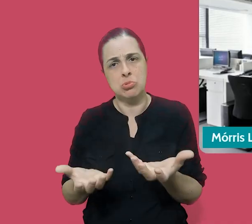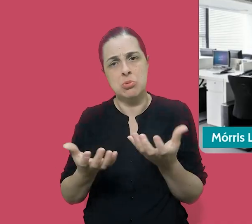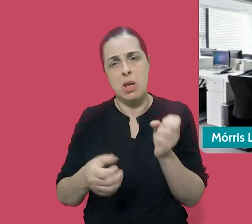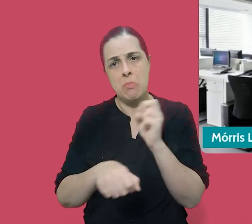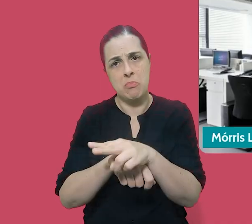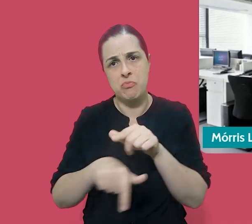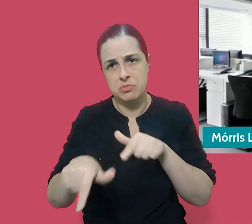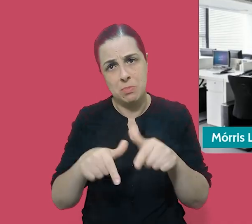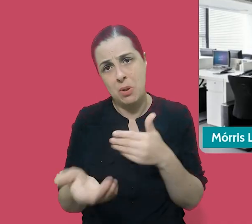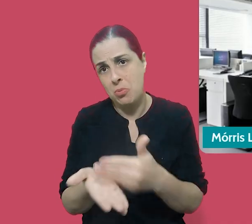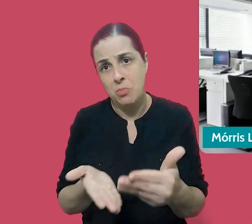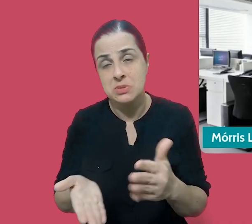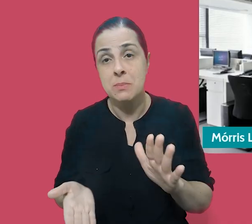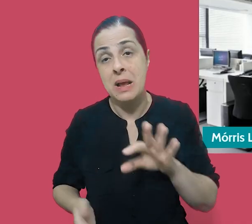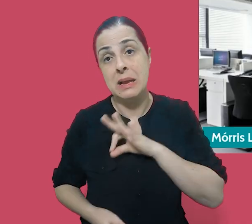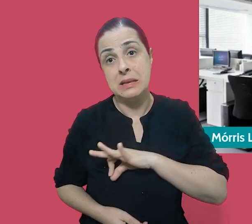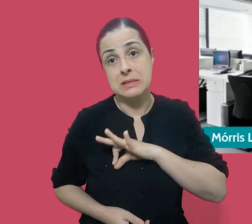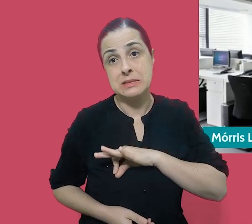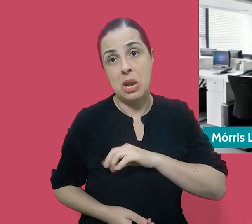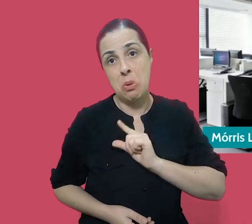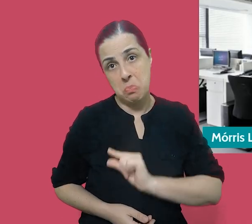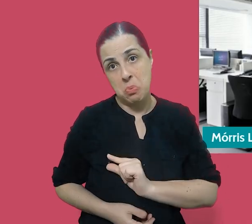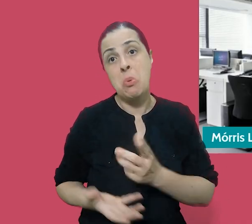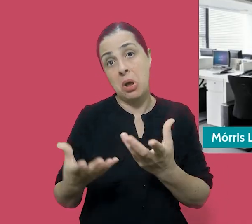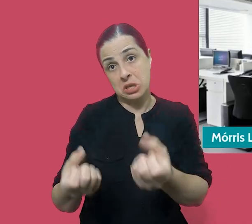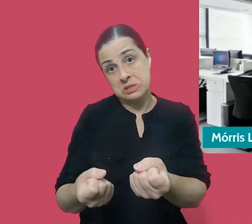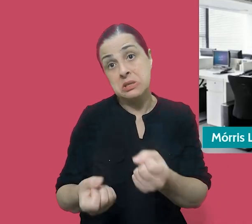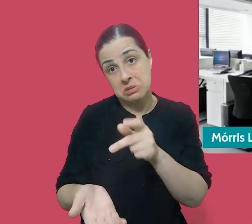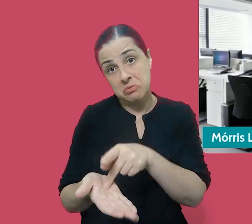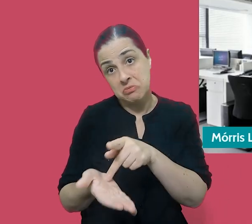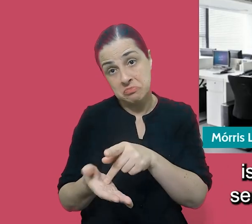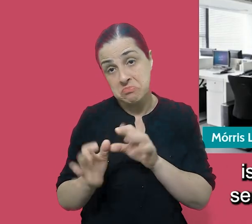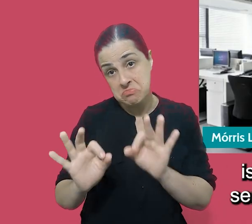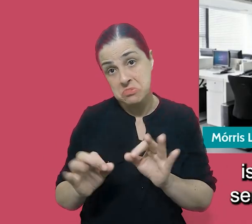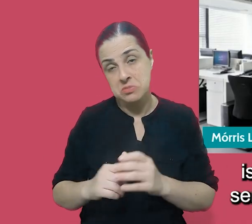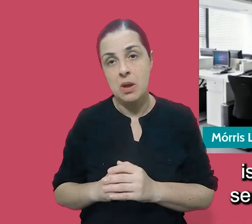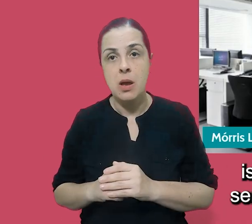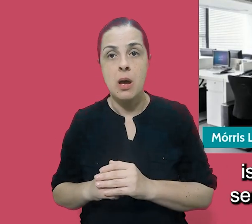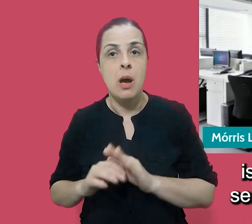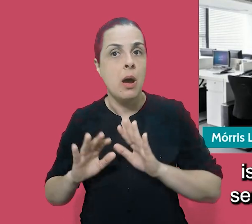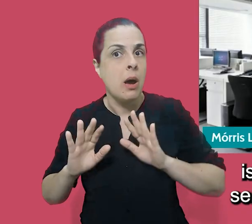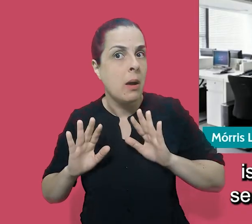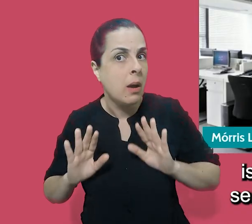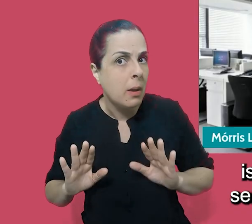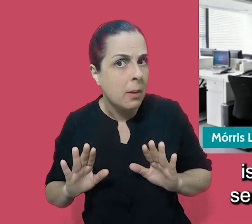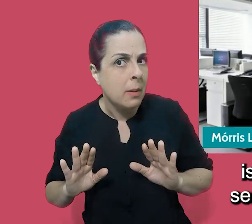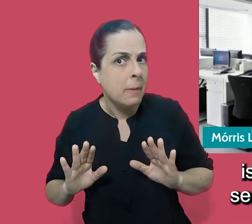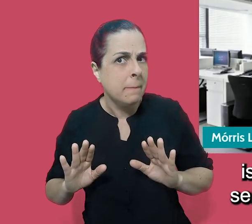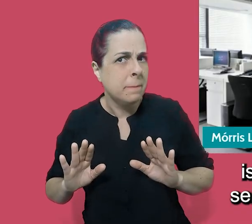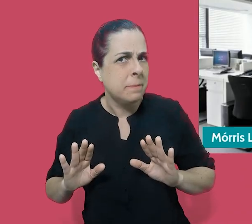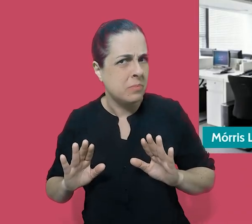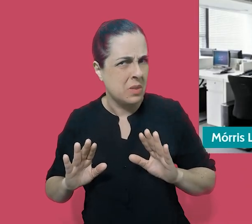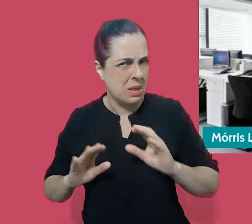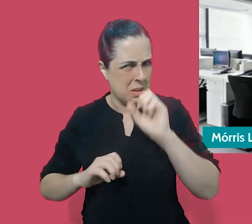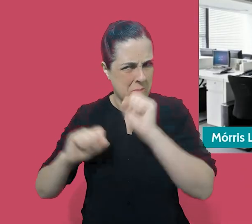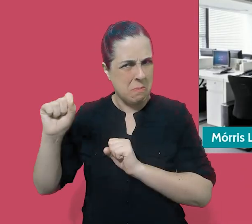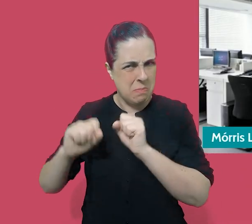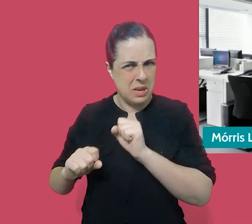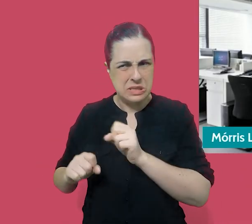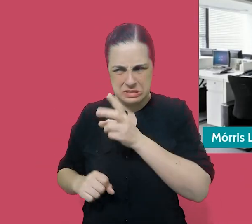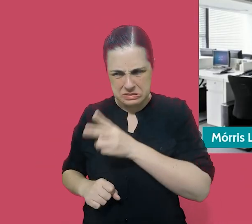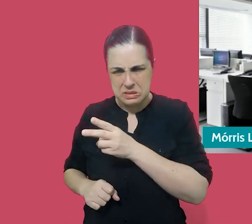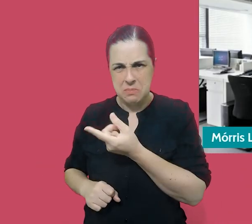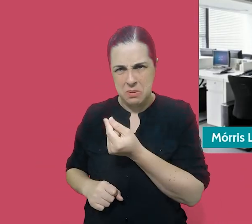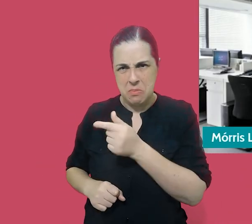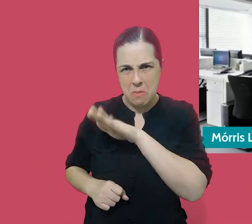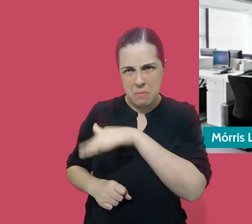eventualmente aceita salários mais baixos mesmo, mas isso não quer dizer que vai ser mais barato para a empresa, apesar da gente